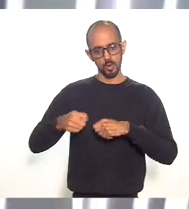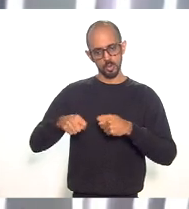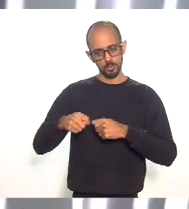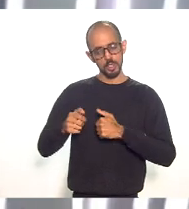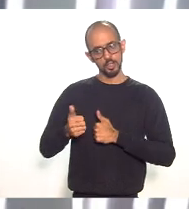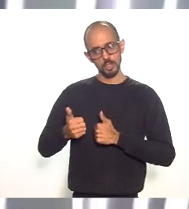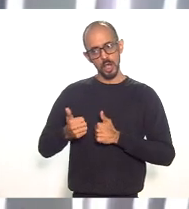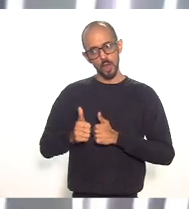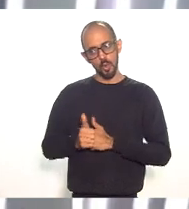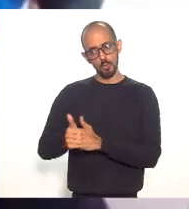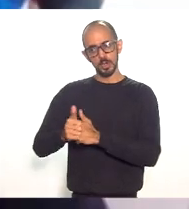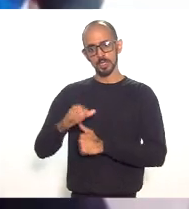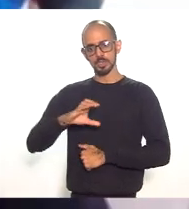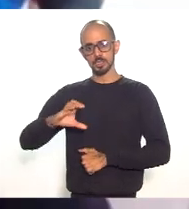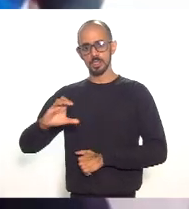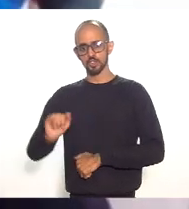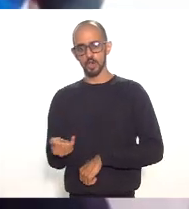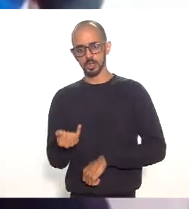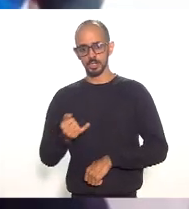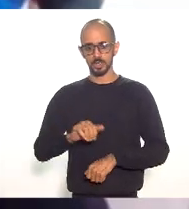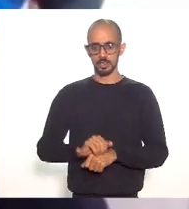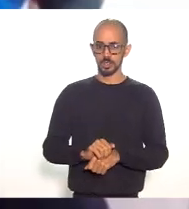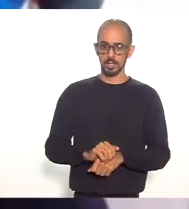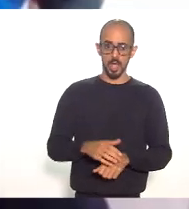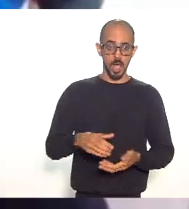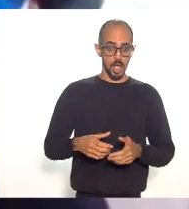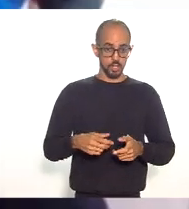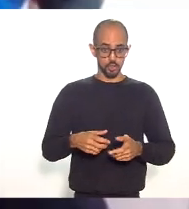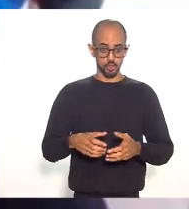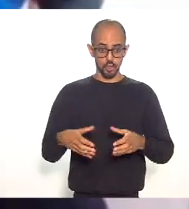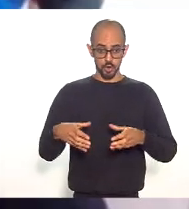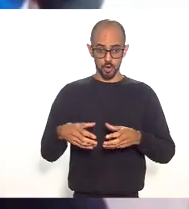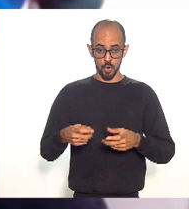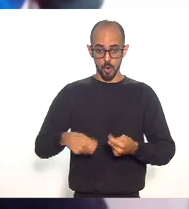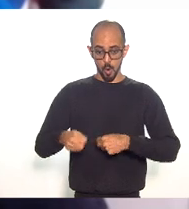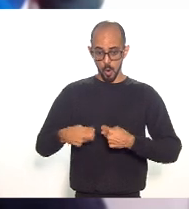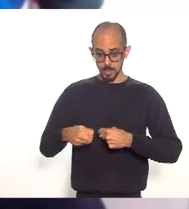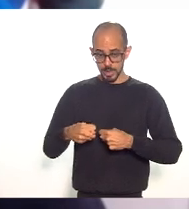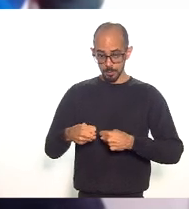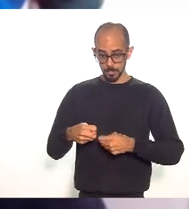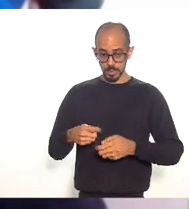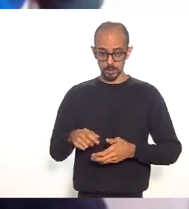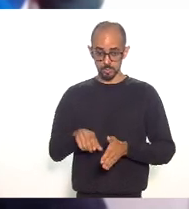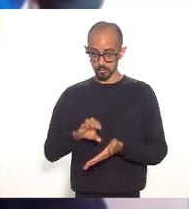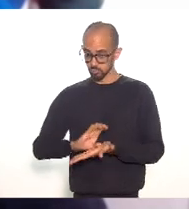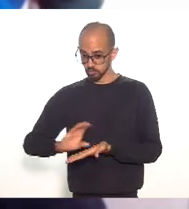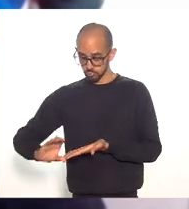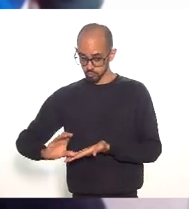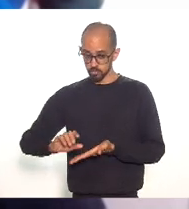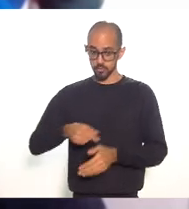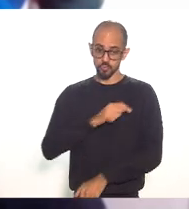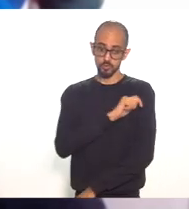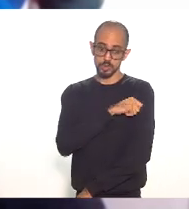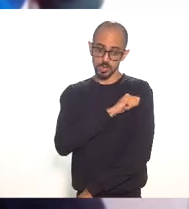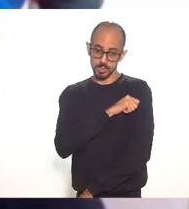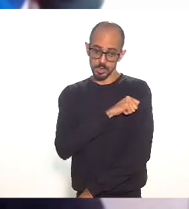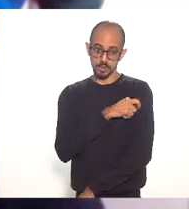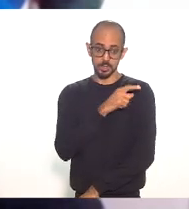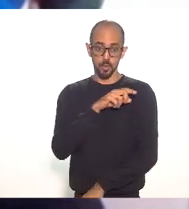CCJ. Obrigado, deputado. Pela de Orçamento, Finanças e Fiscalização, deputado Márcio Canella. Deputado Rodrigo